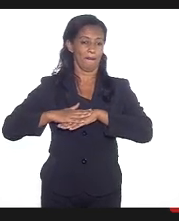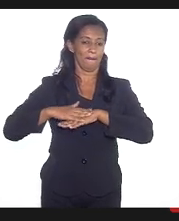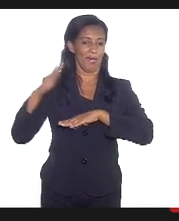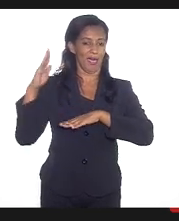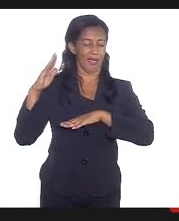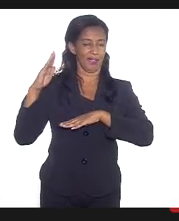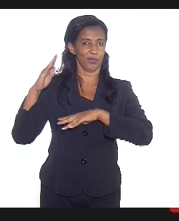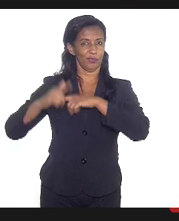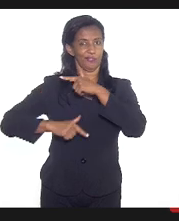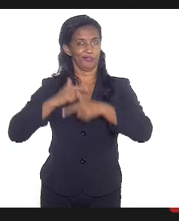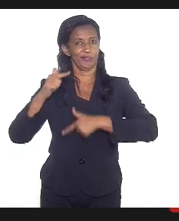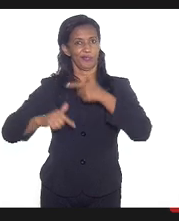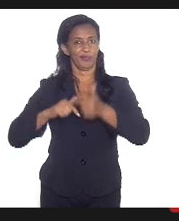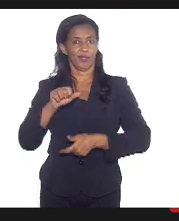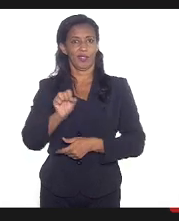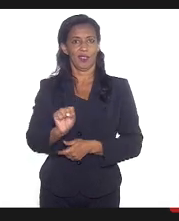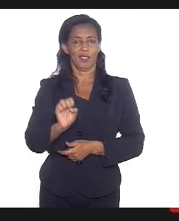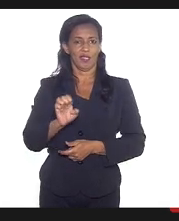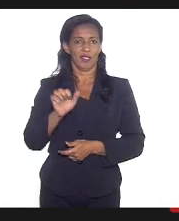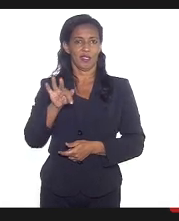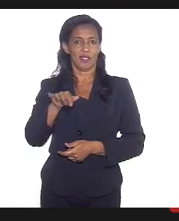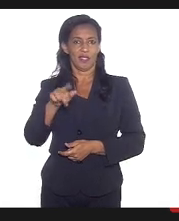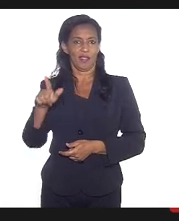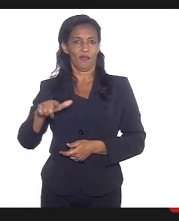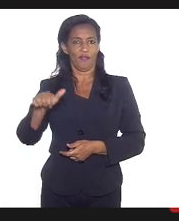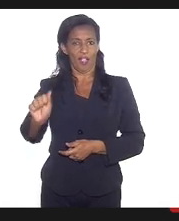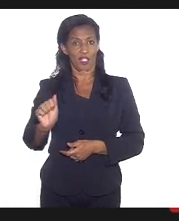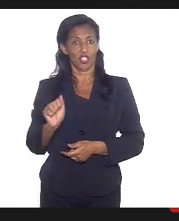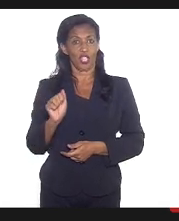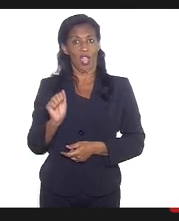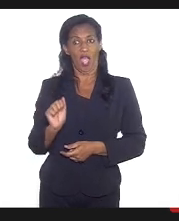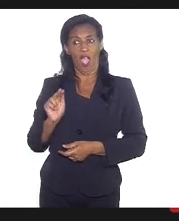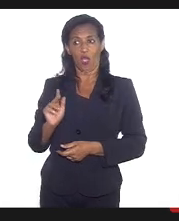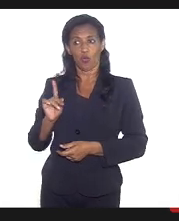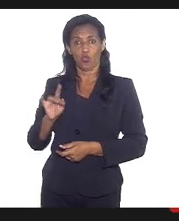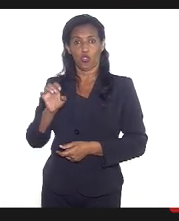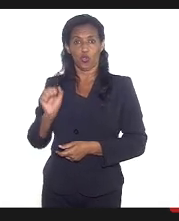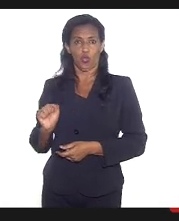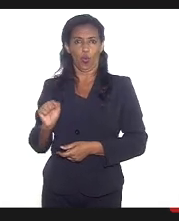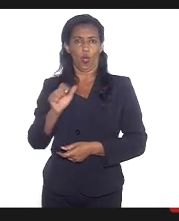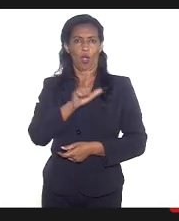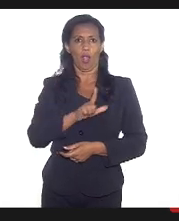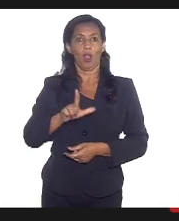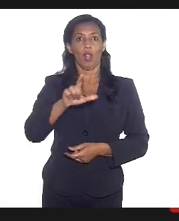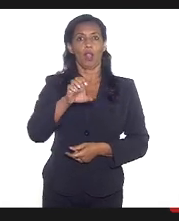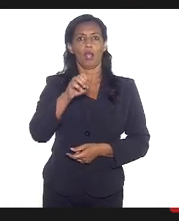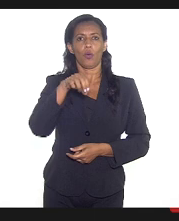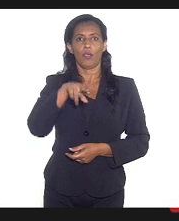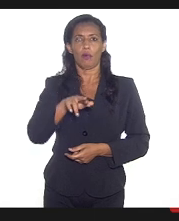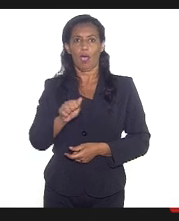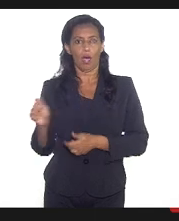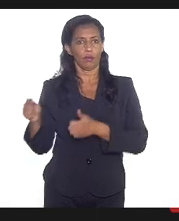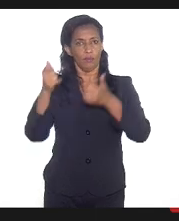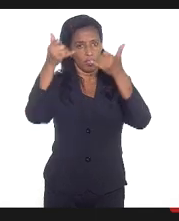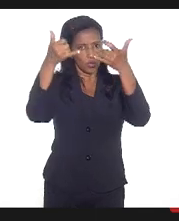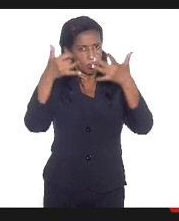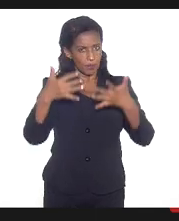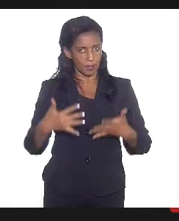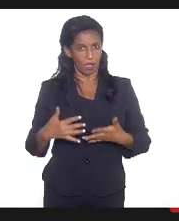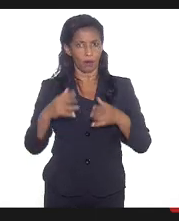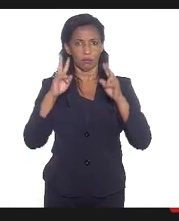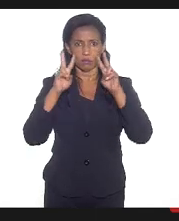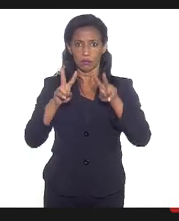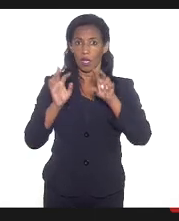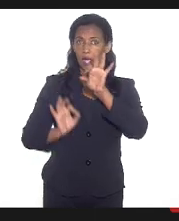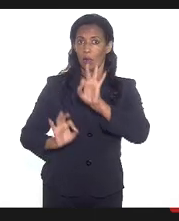Cefaz. O auditor Leonardo vai explorar ela de forma bem rápida e pontual para a gente tentar enxergar também uma